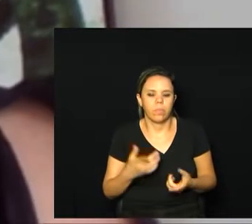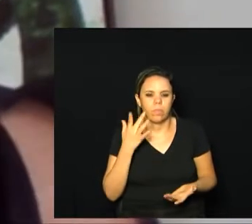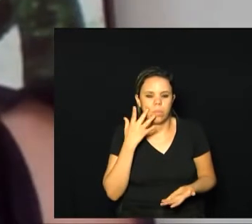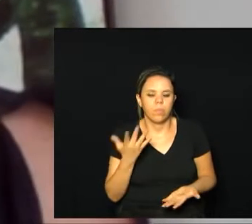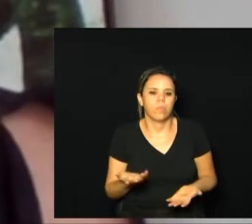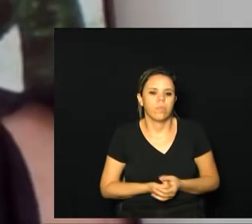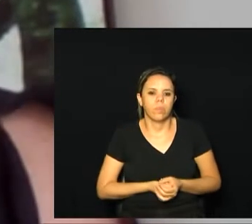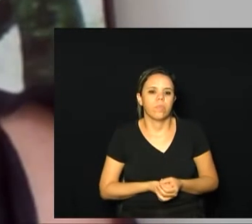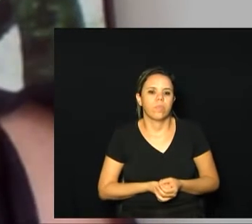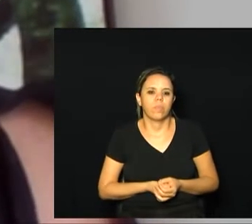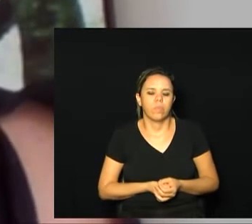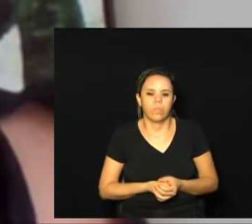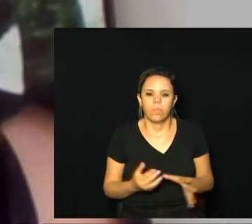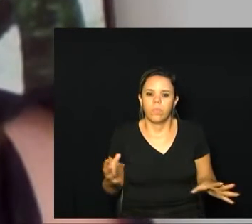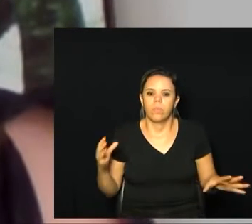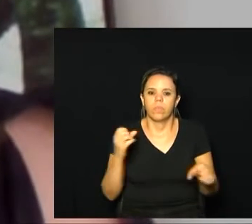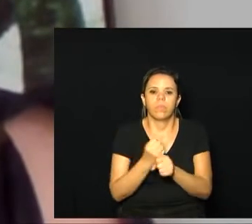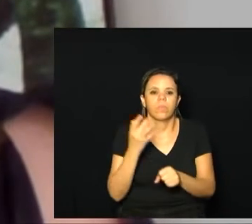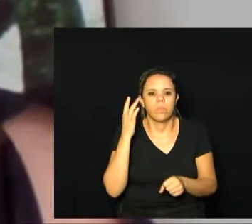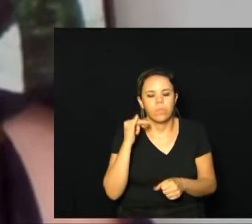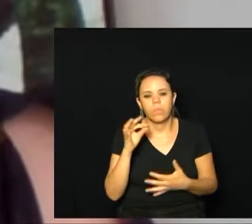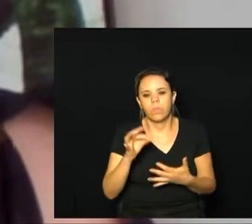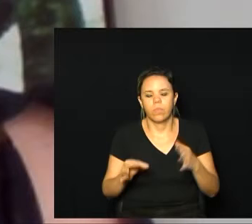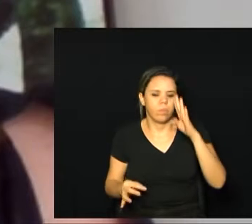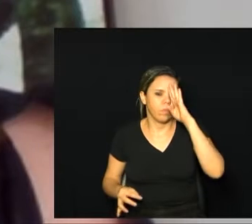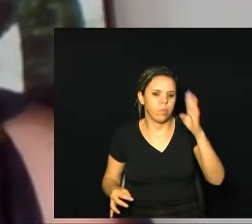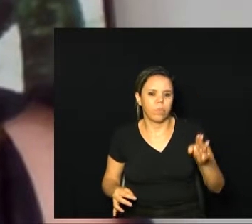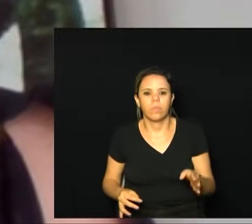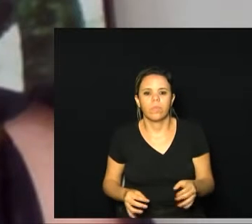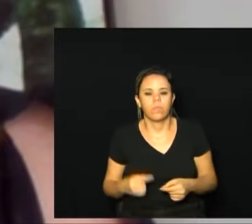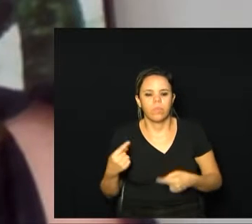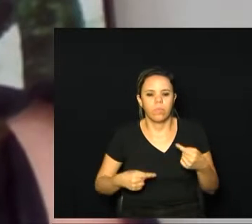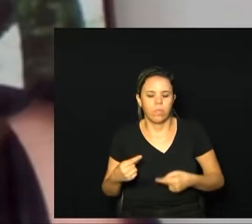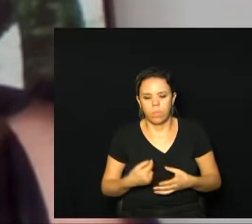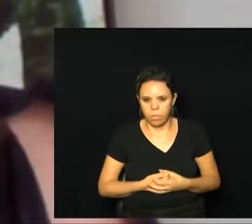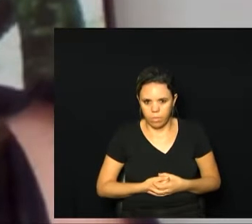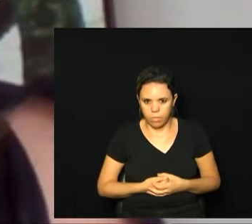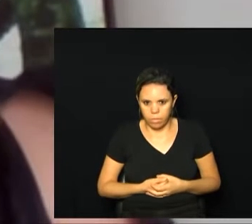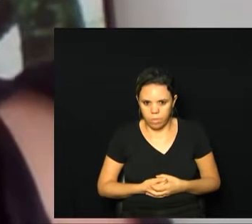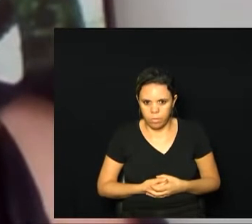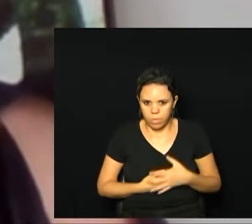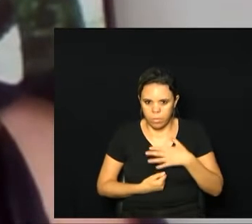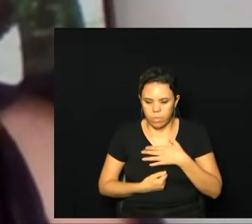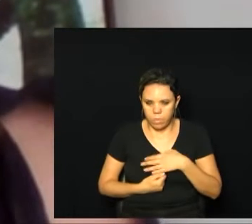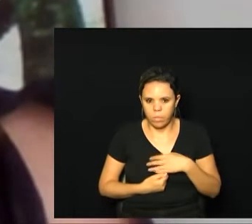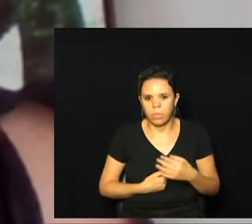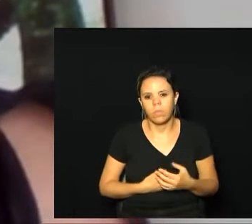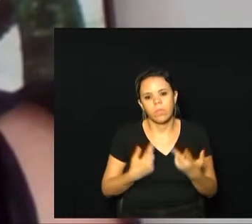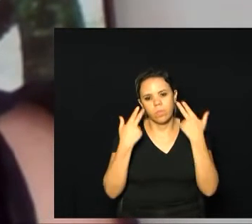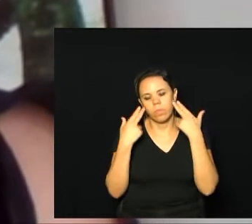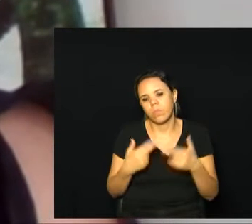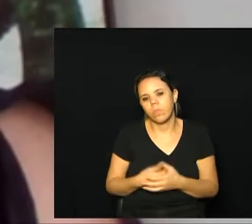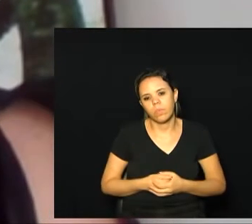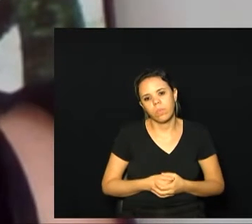né, grosso modo, aí, acho que esses foram os principais pontos que foram discutidos, mas, como mencionei, acho